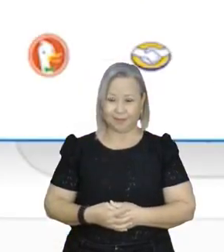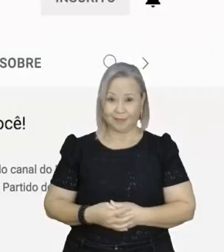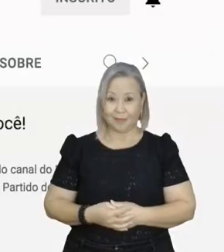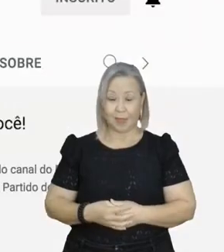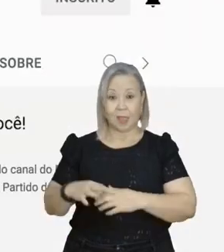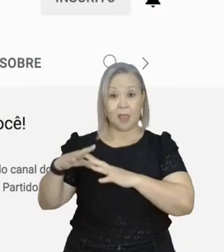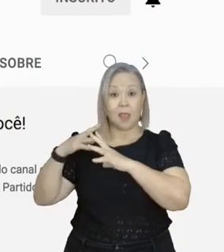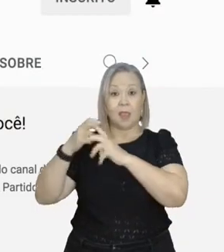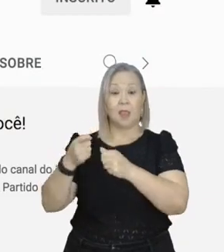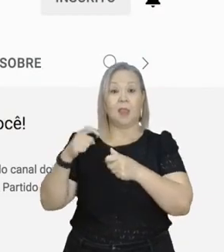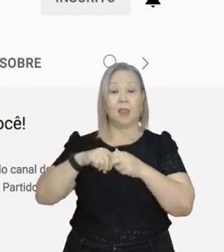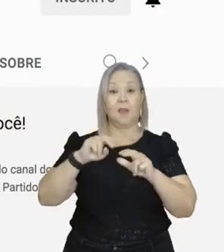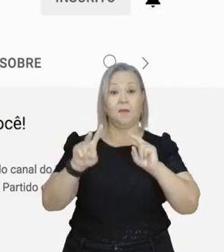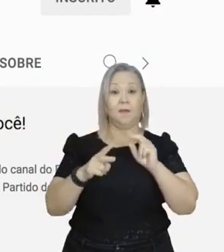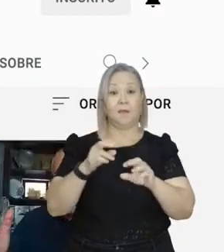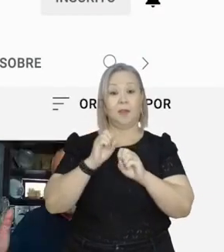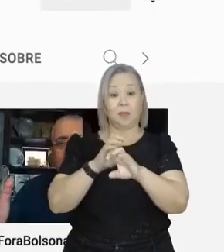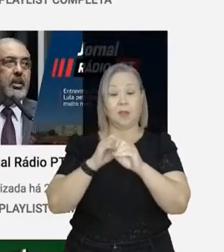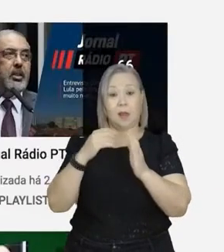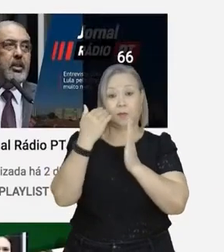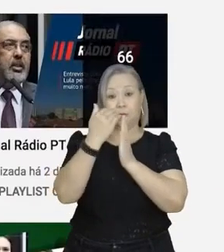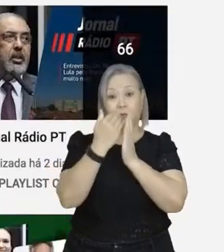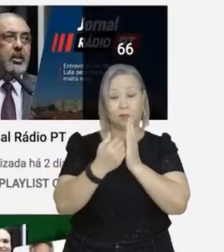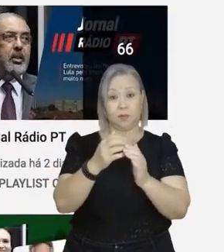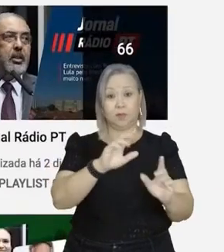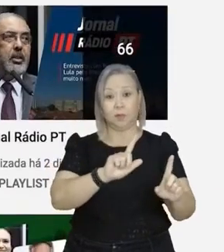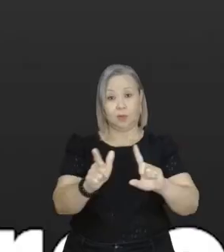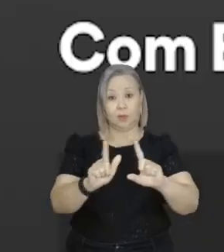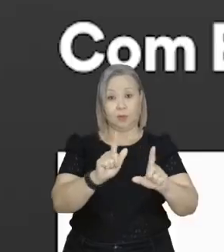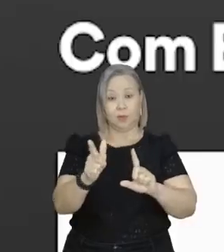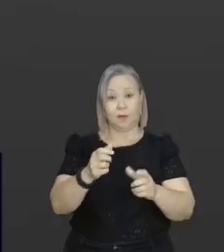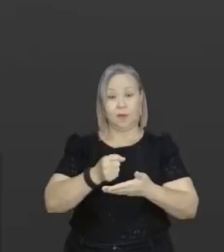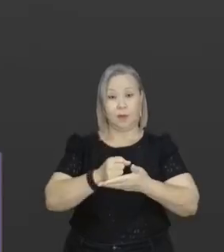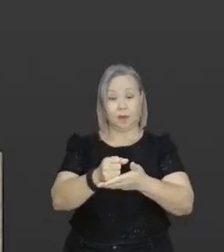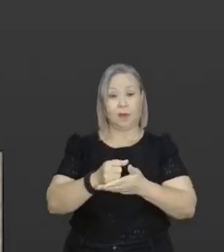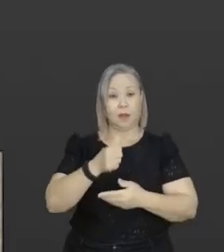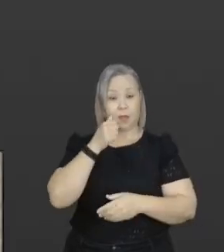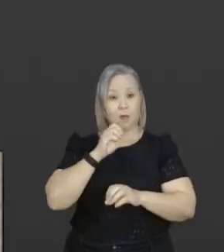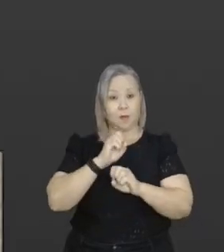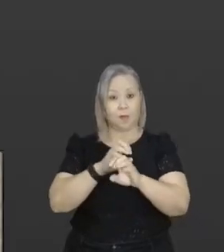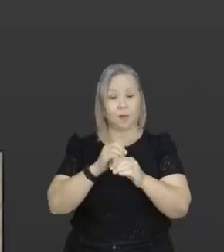Reveja esta e outras aulas na playlist TV Elas por Elas Formação, no